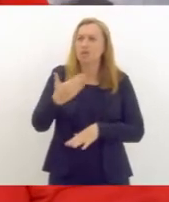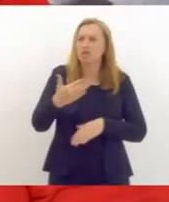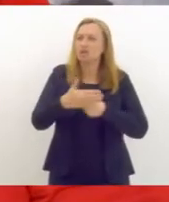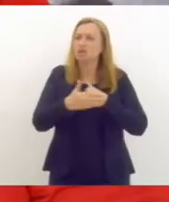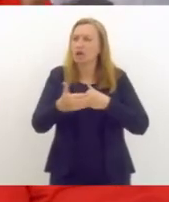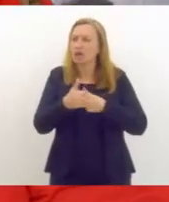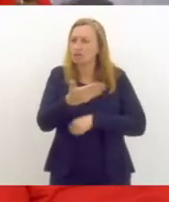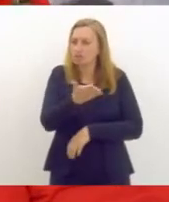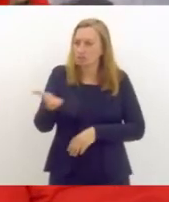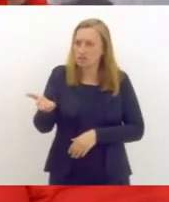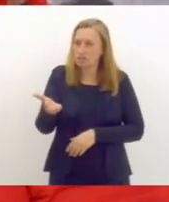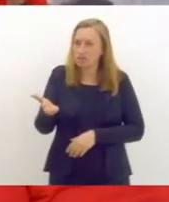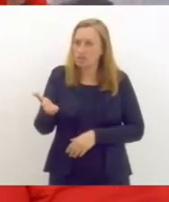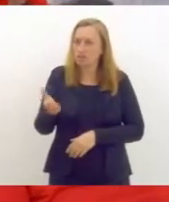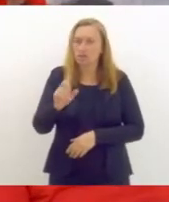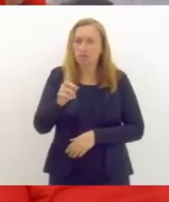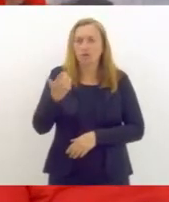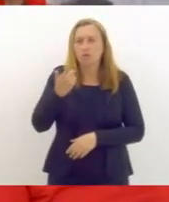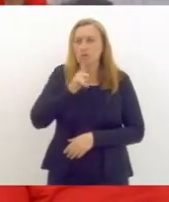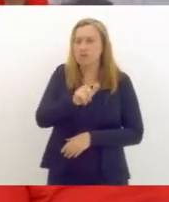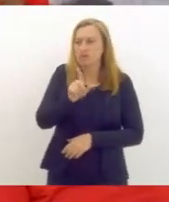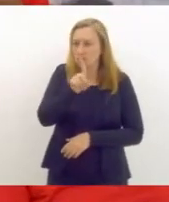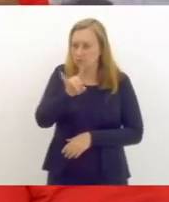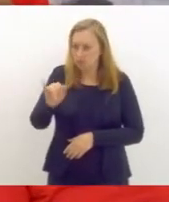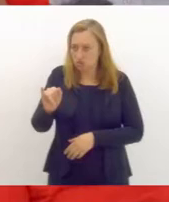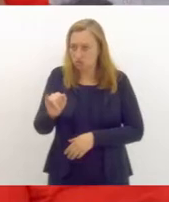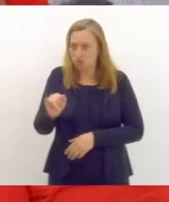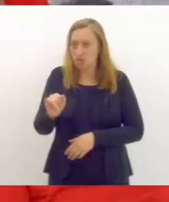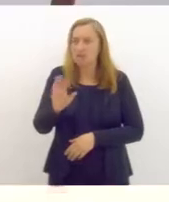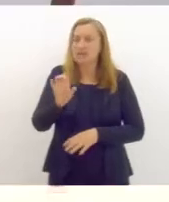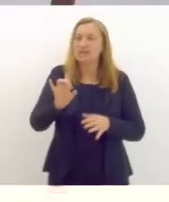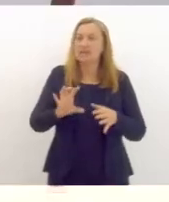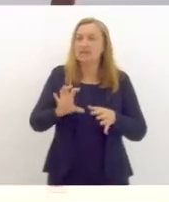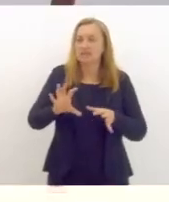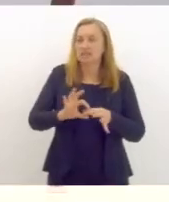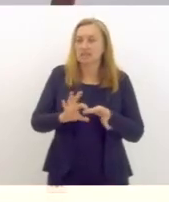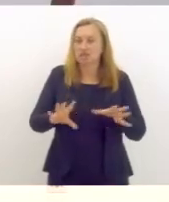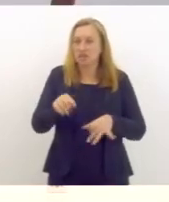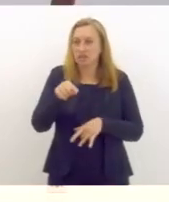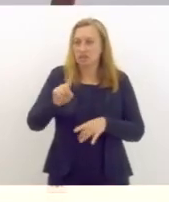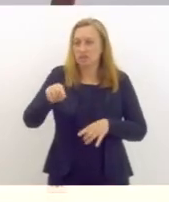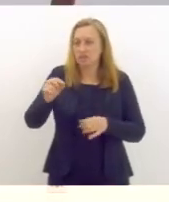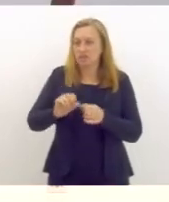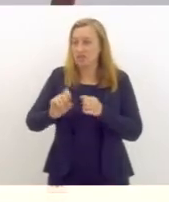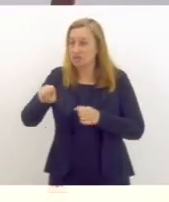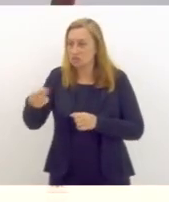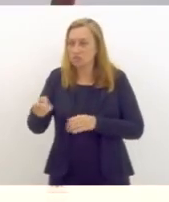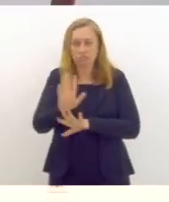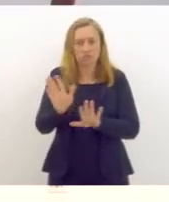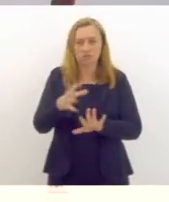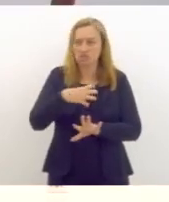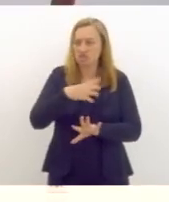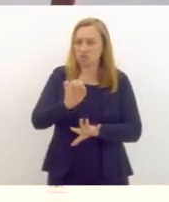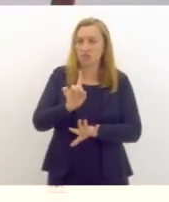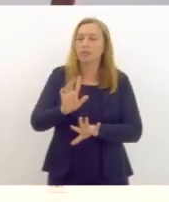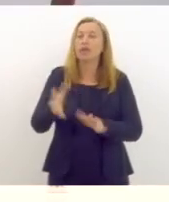carinho de vocês para se a gente não conseguiu uma data Porque se deixar para fazer aqui no auditório postergar muito a data não tem sentido eu quero fazer logo